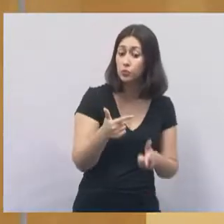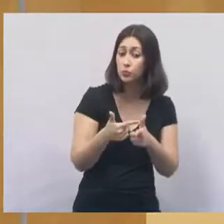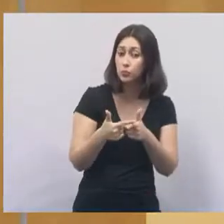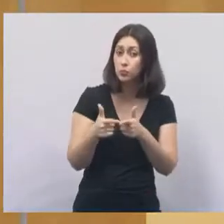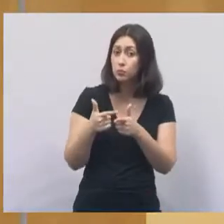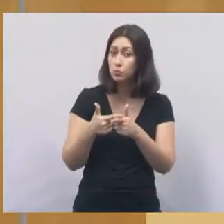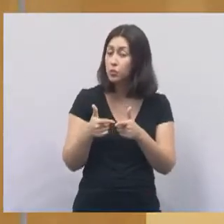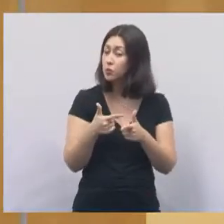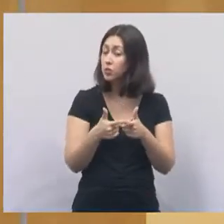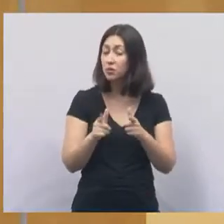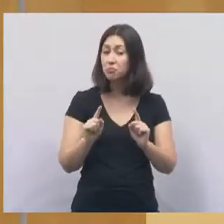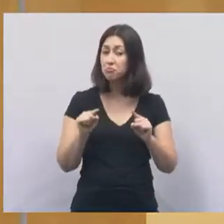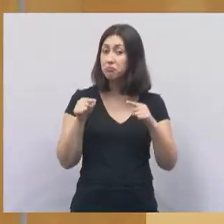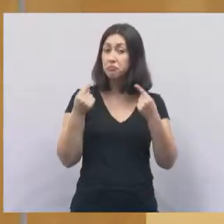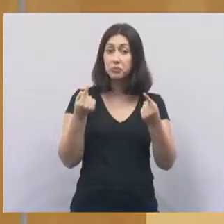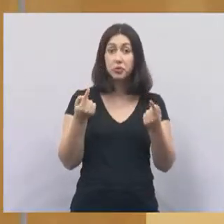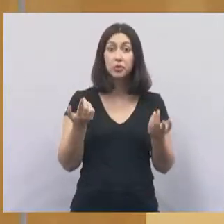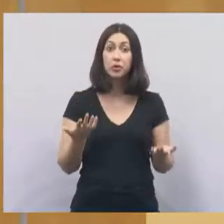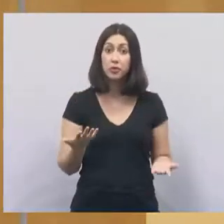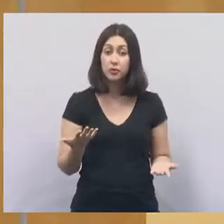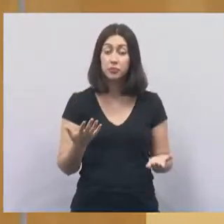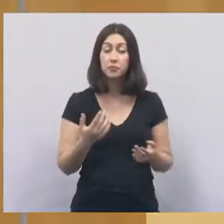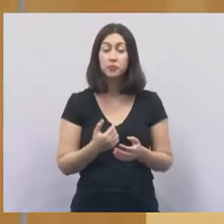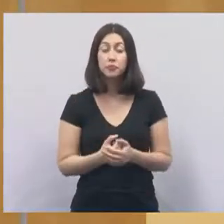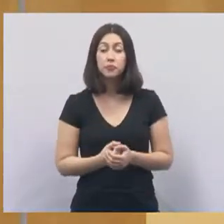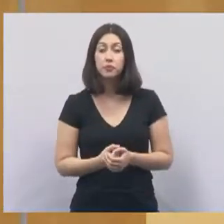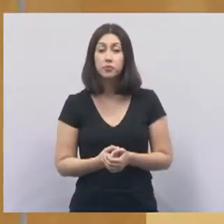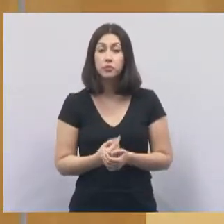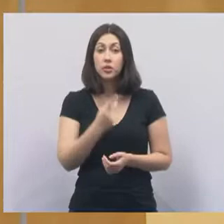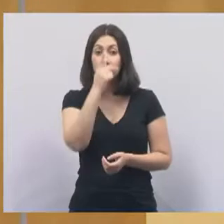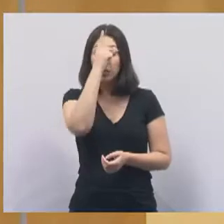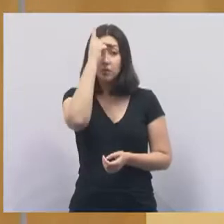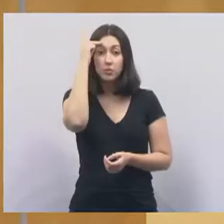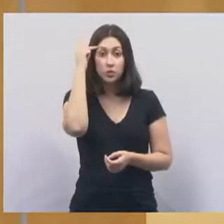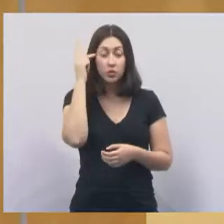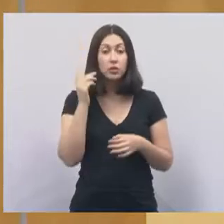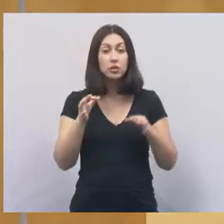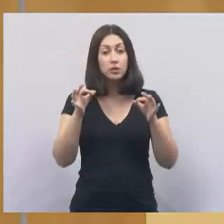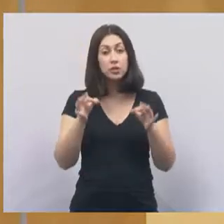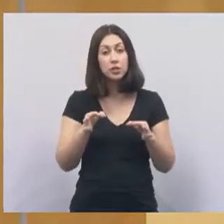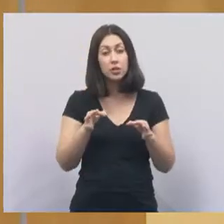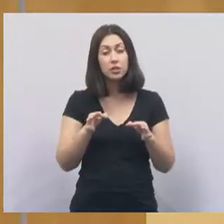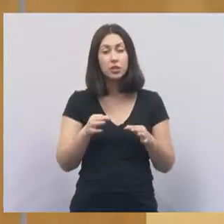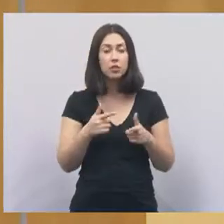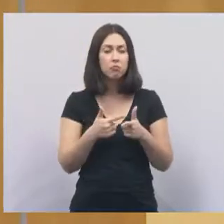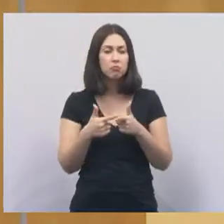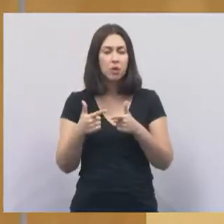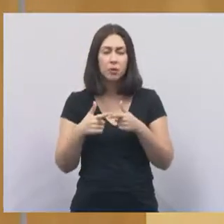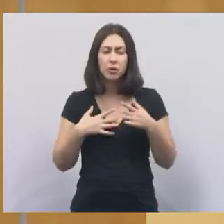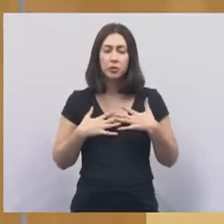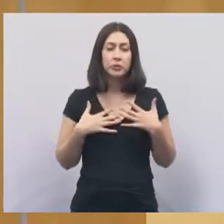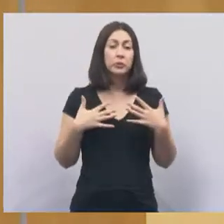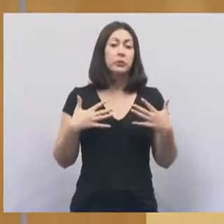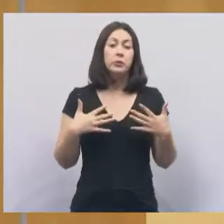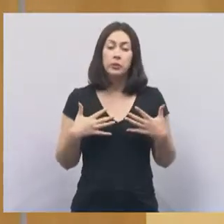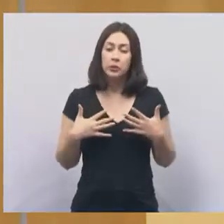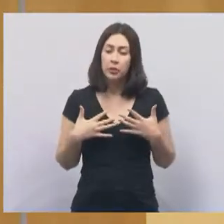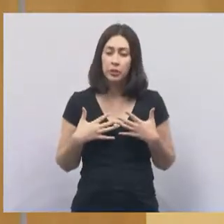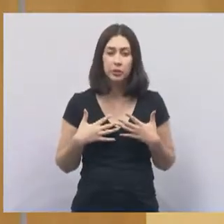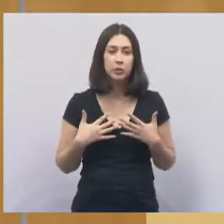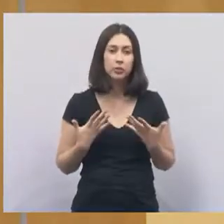podem causar nas pessoas as pessoas com certeza que tem problema de rinite algum tipo de alergias